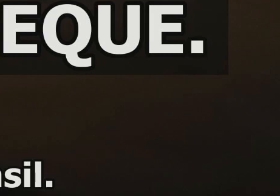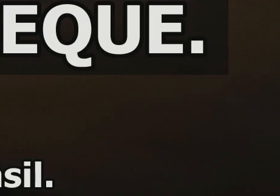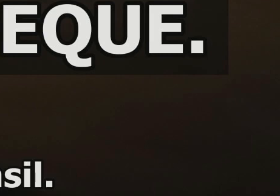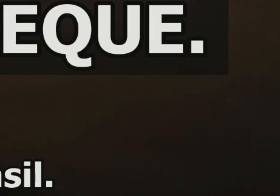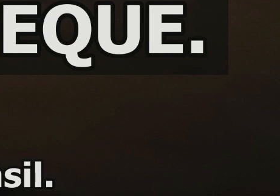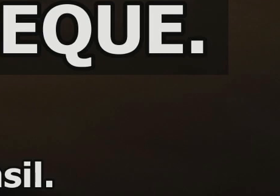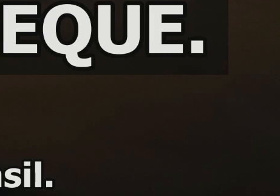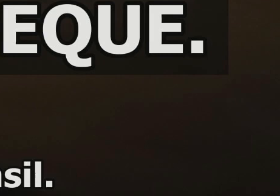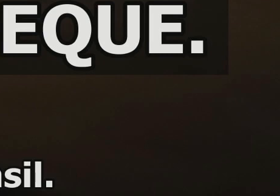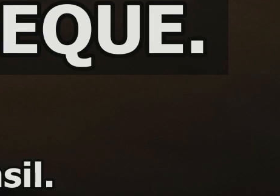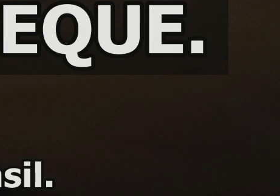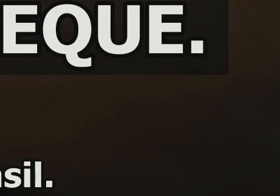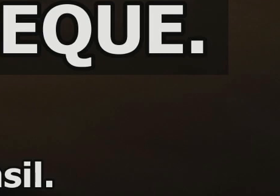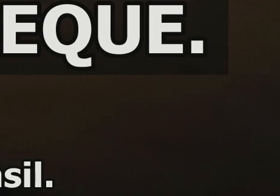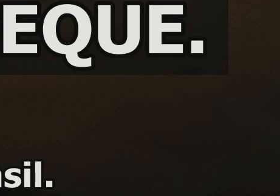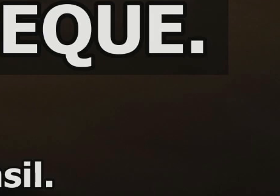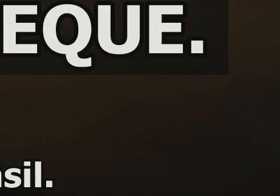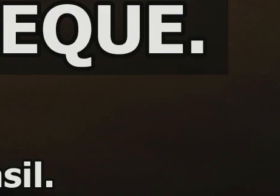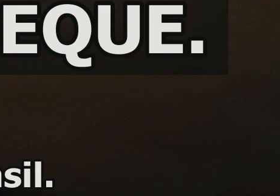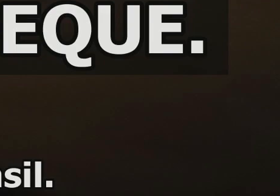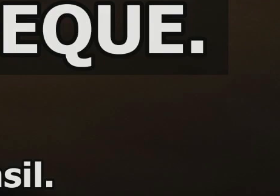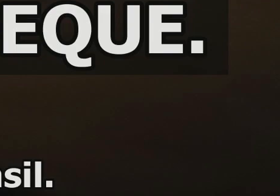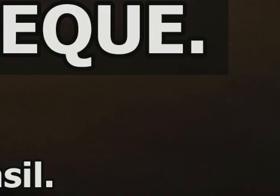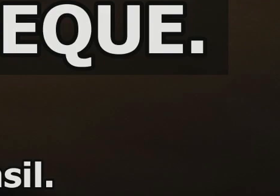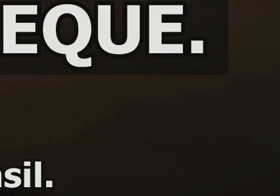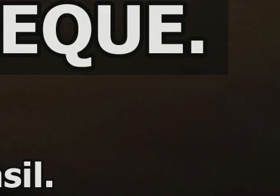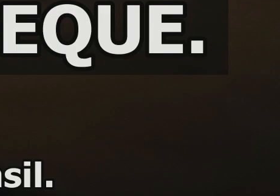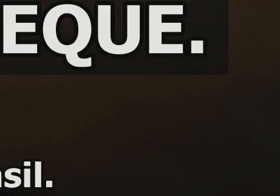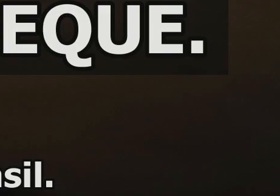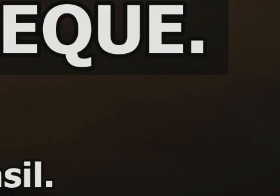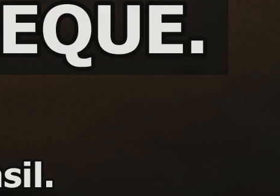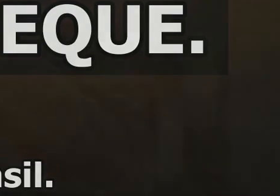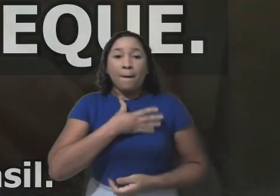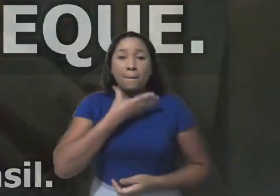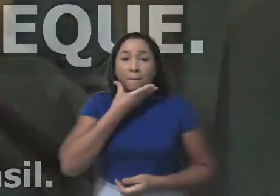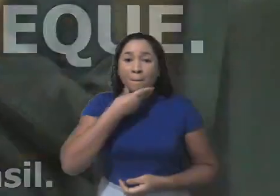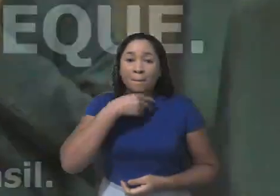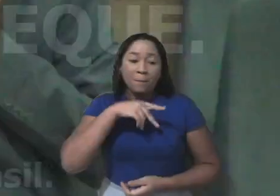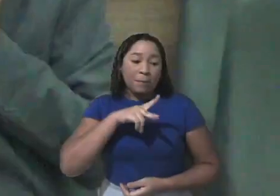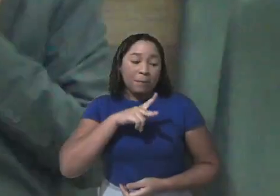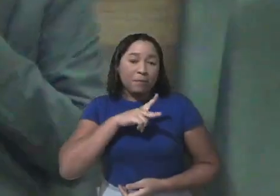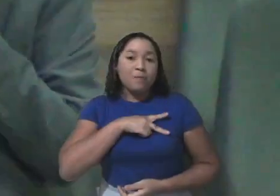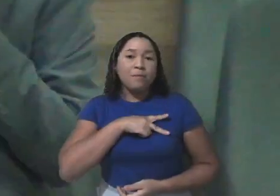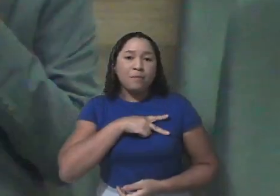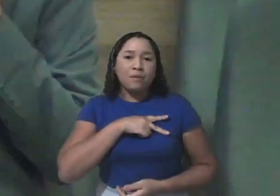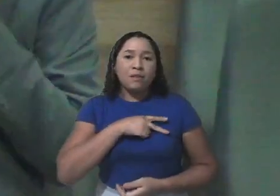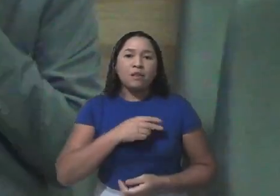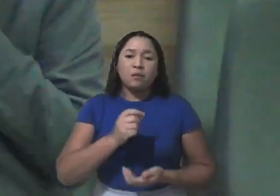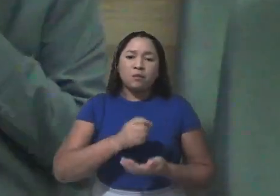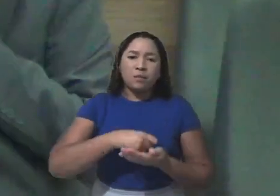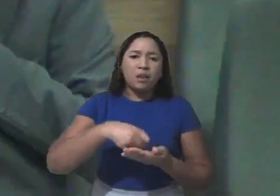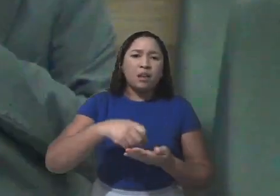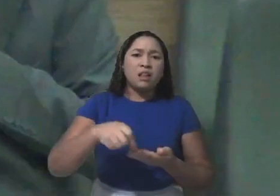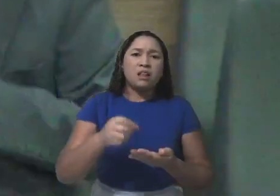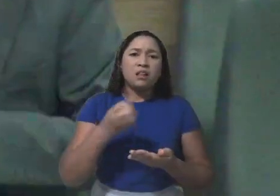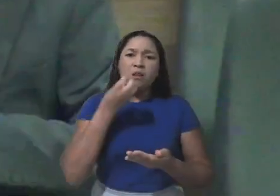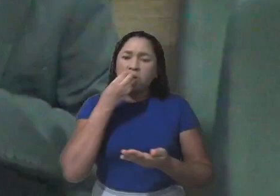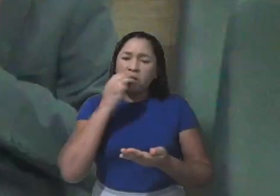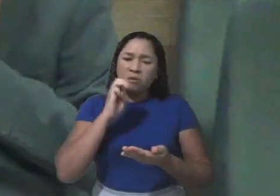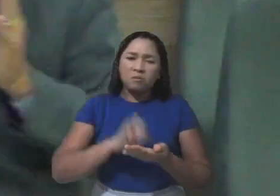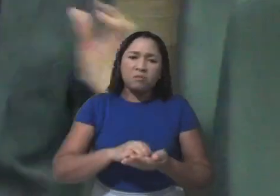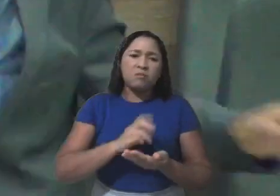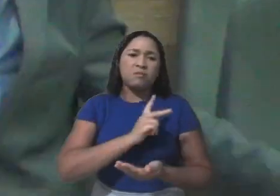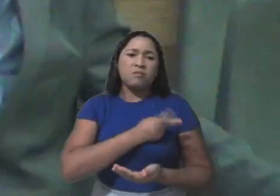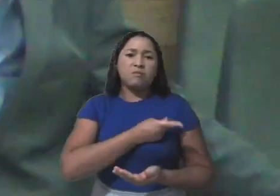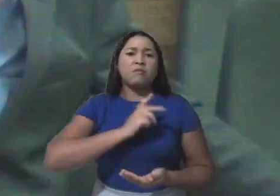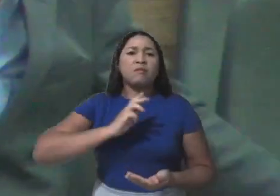ordem de Melquisedeque. Paulo, como cremos que foi ele que escreveu a Epístola aos Hebreus, ou a Carta aos